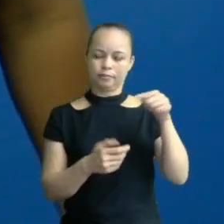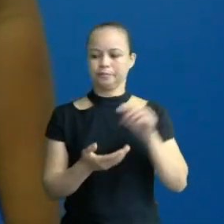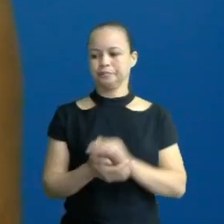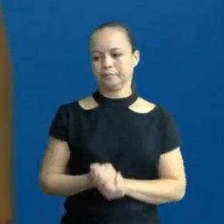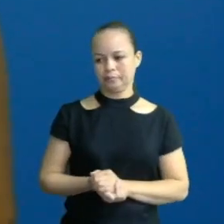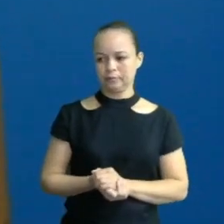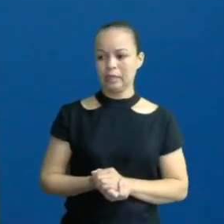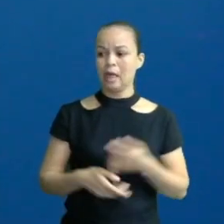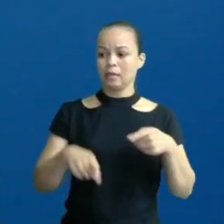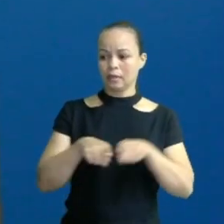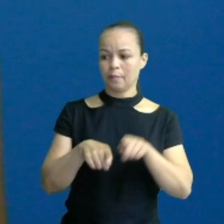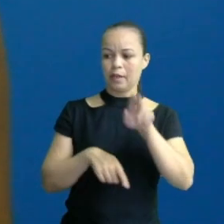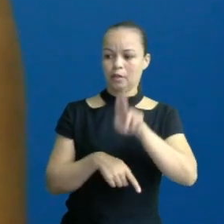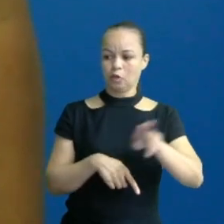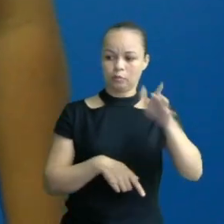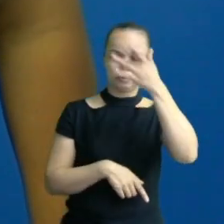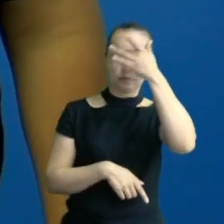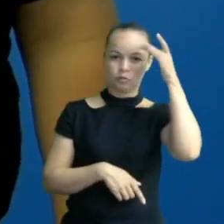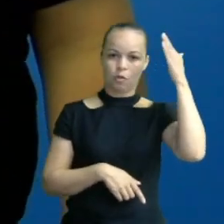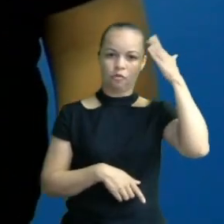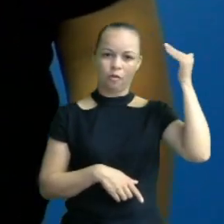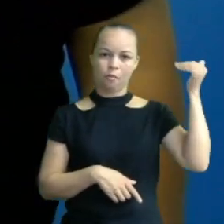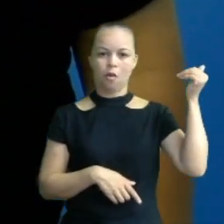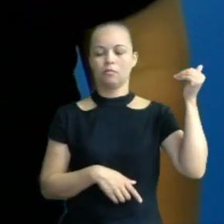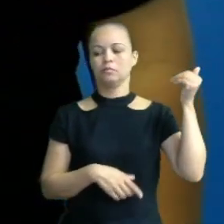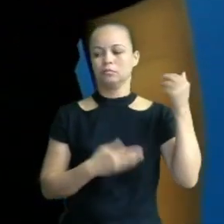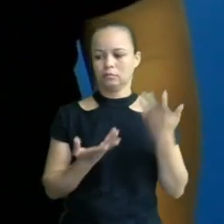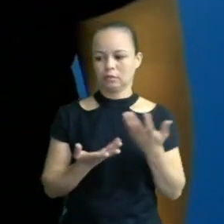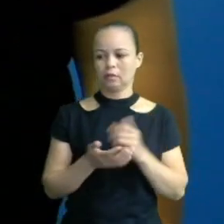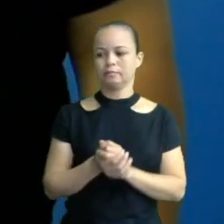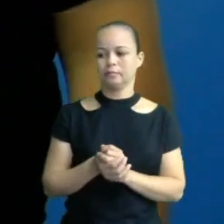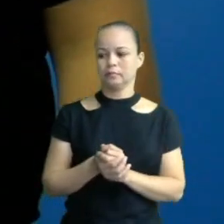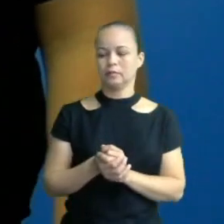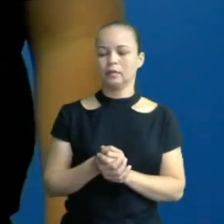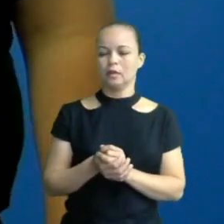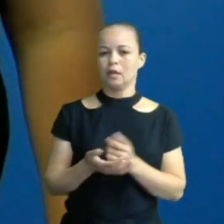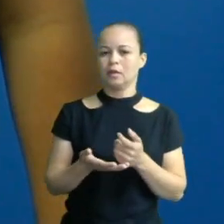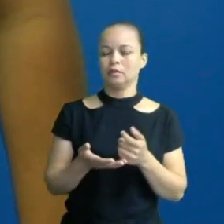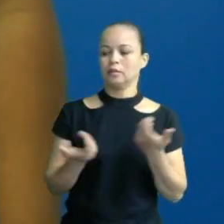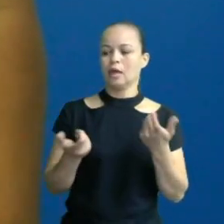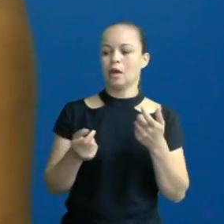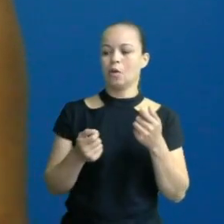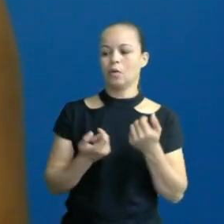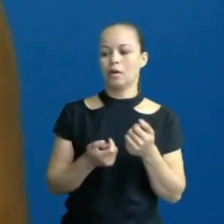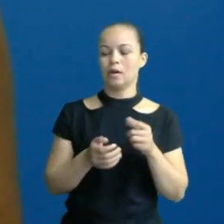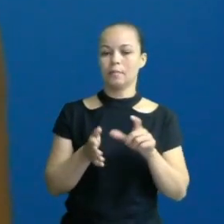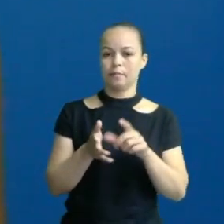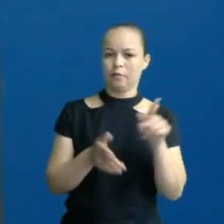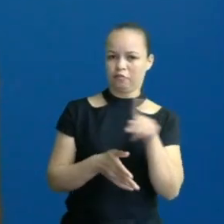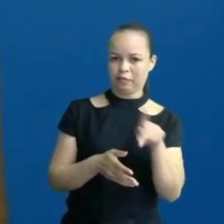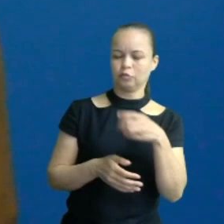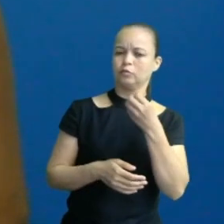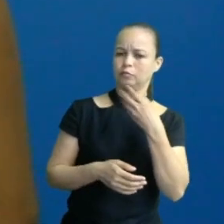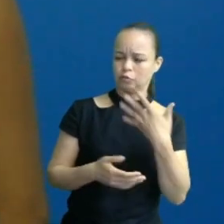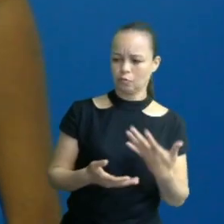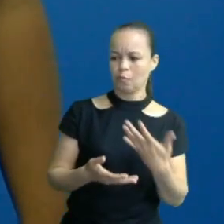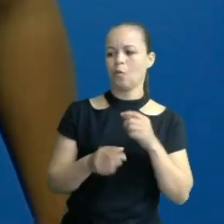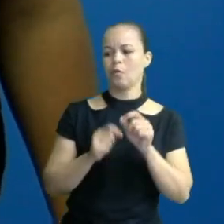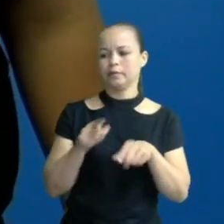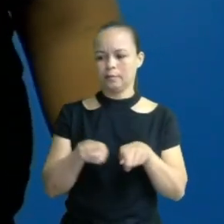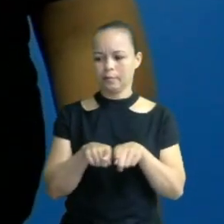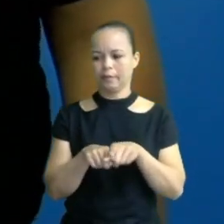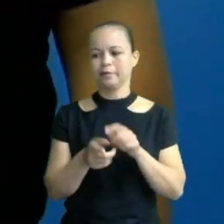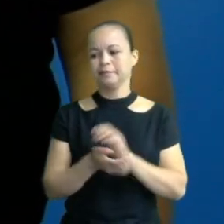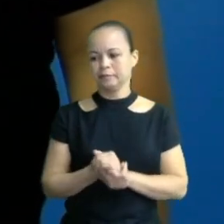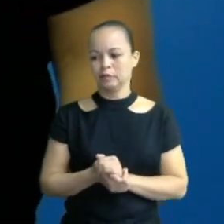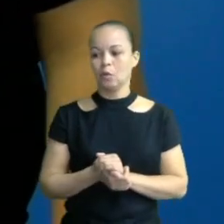Professor, essa é muito boa, viu? Antes de pessoas famosas, não utilizaremos crase, tá bom? O